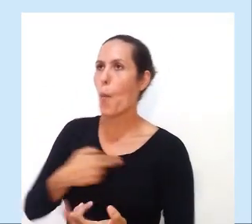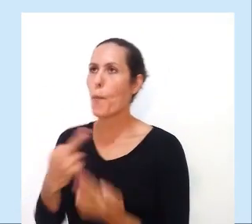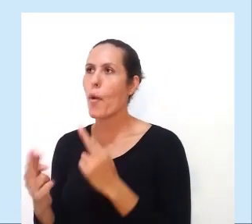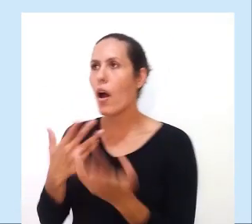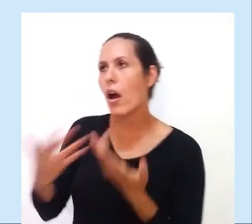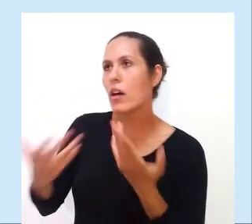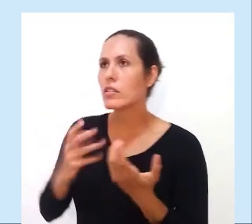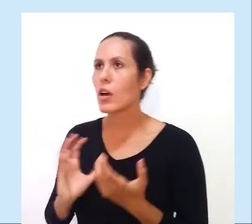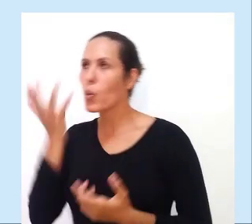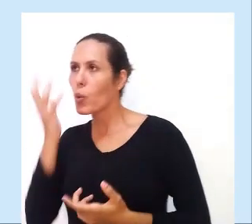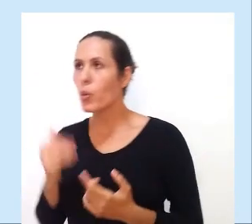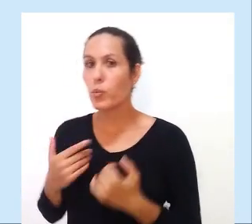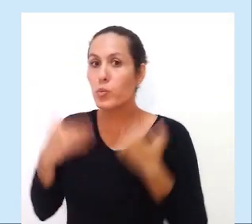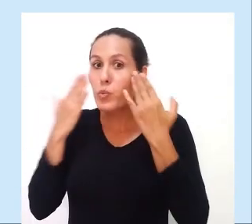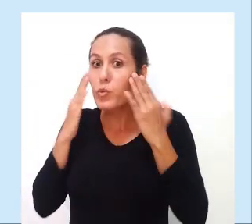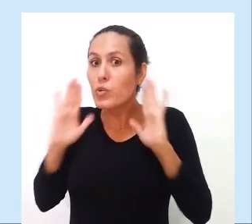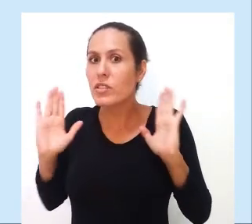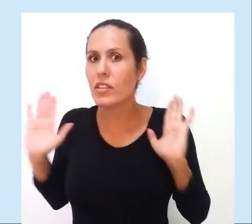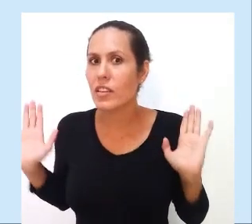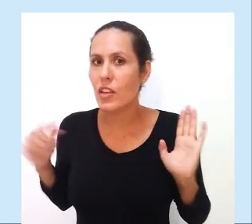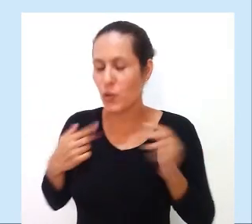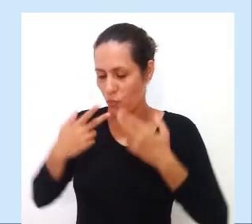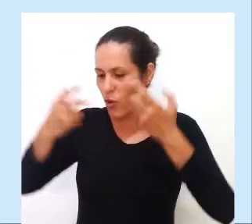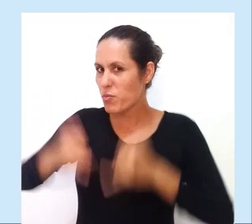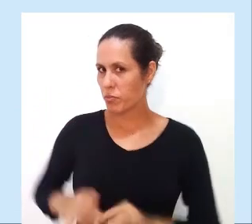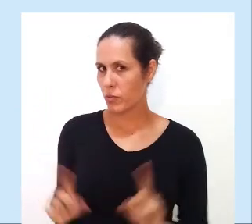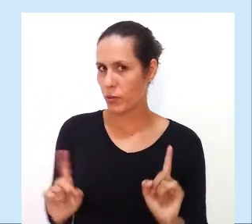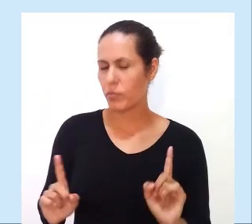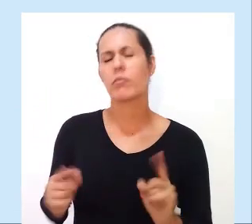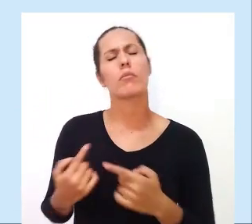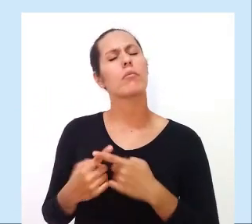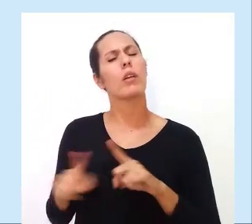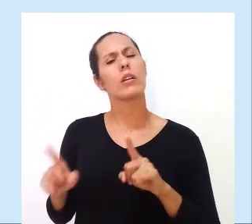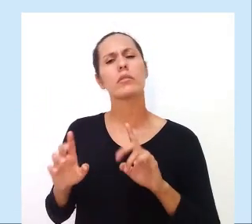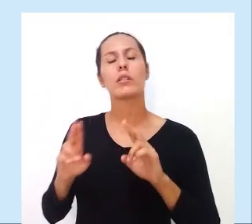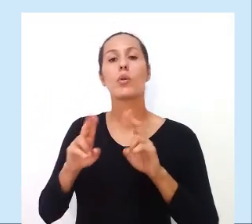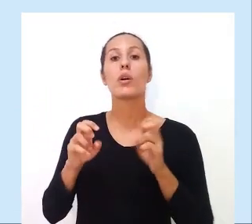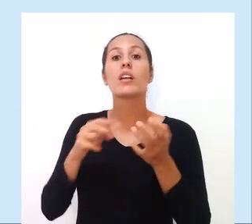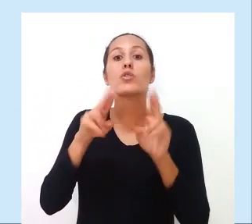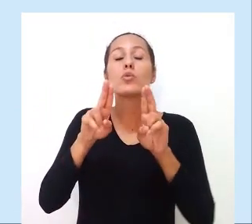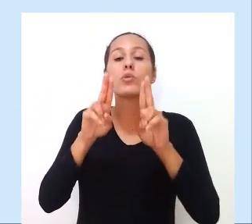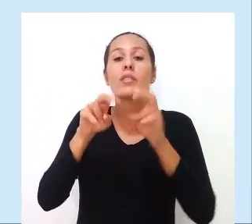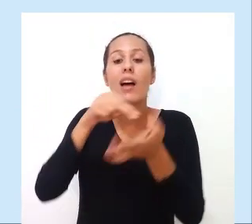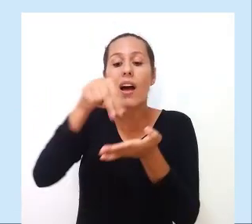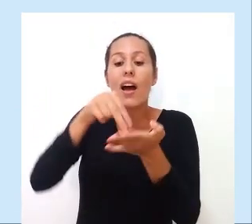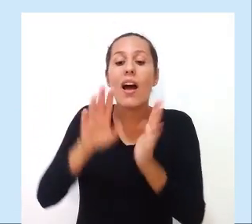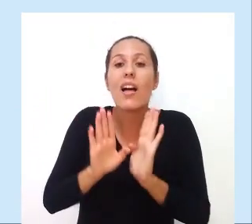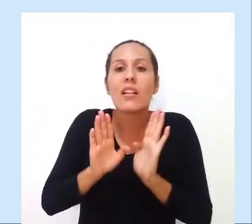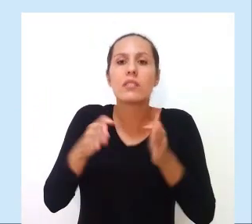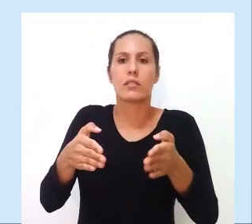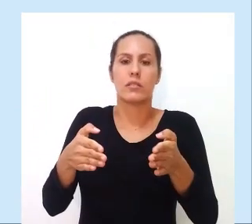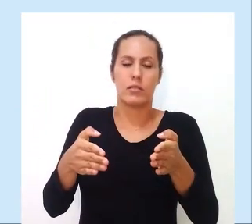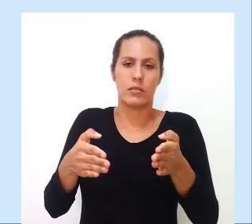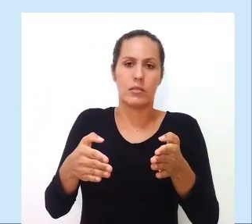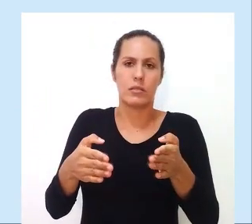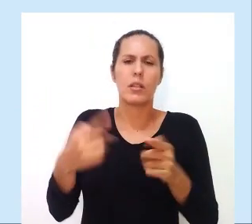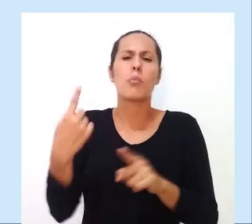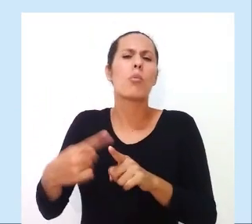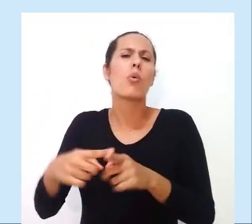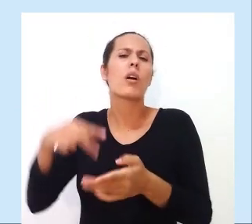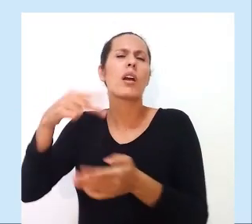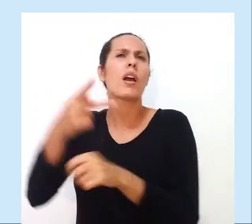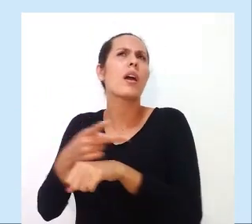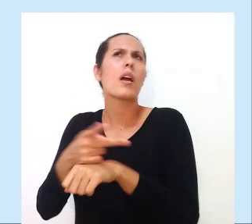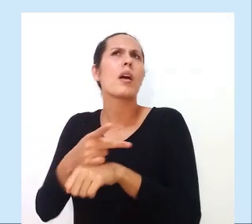do romance que vai acontecer ou que não vai acontecer, né? Não vão dar spoiler aqui não. Mas em relação à dança, por que as pessoas